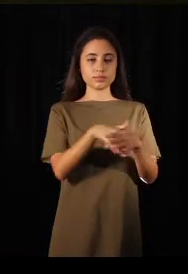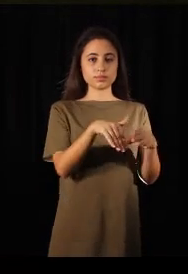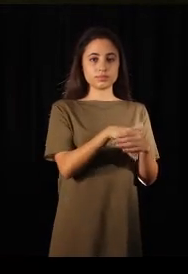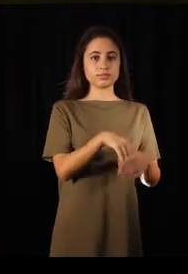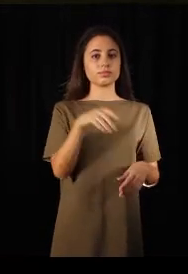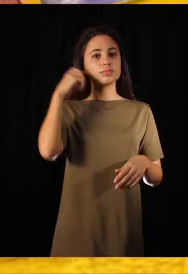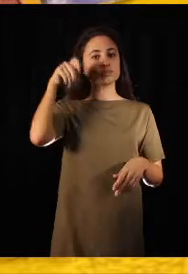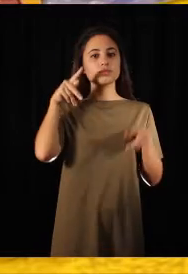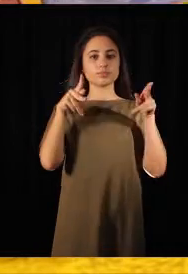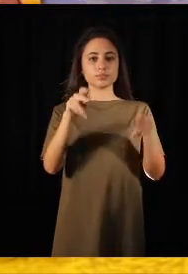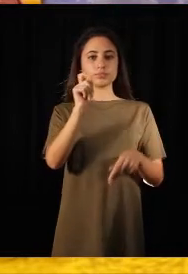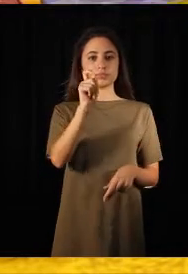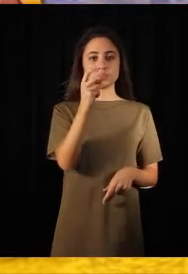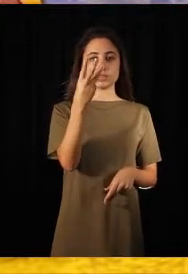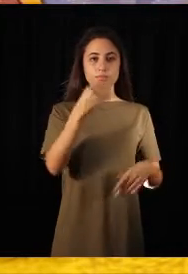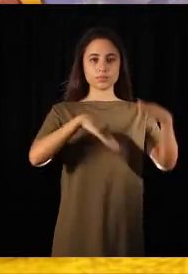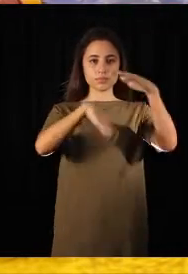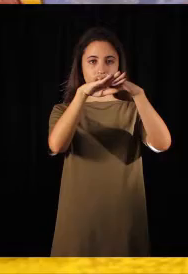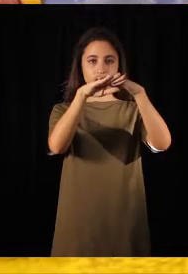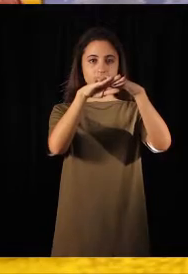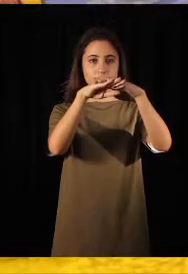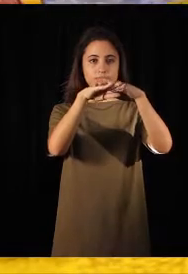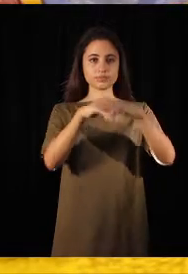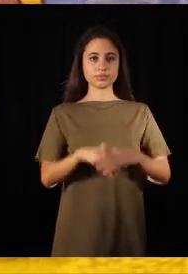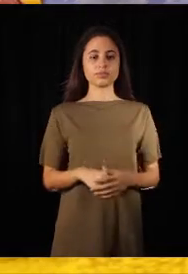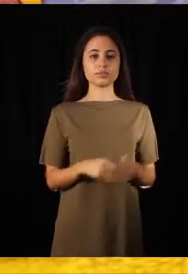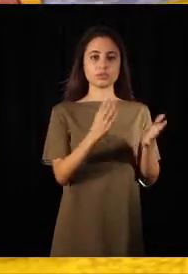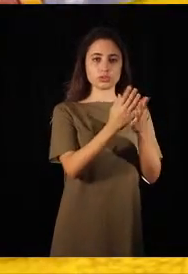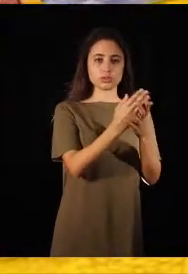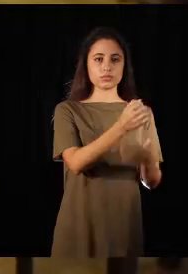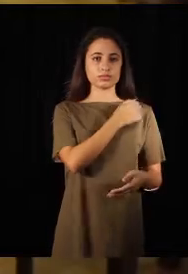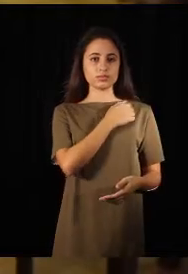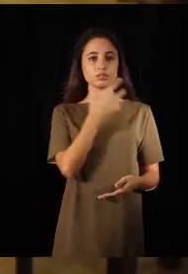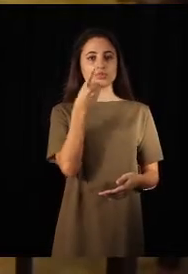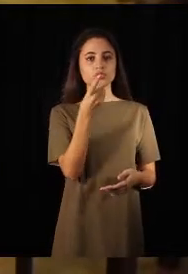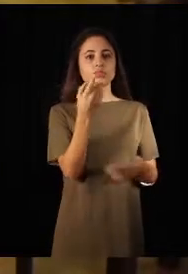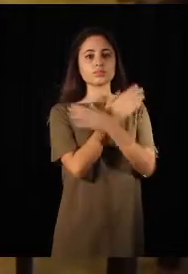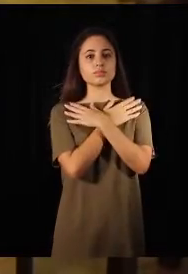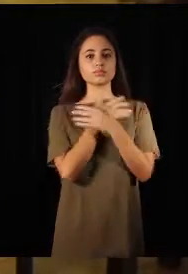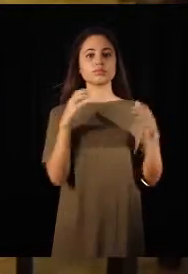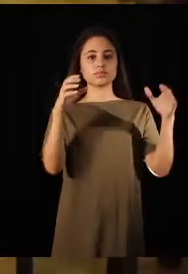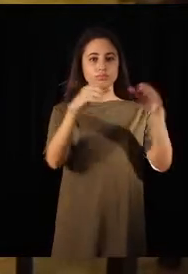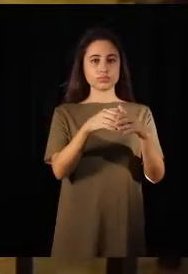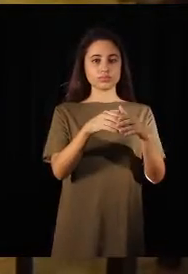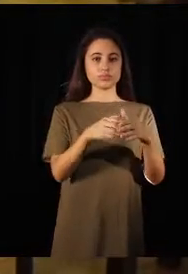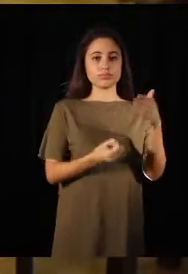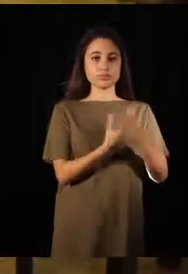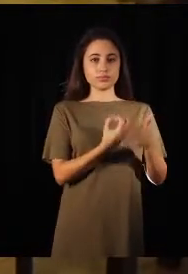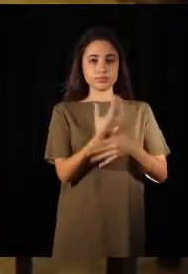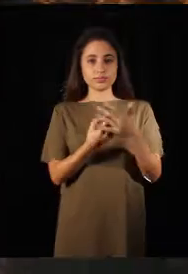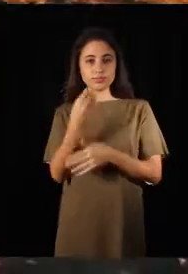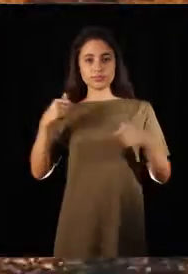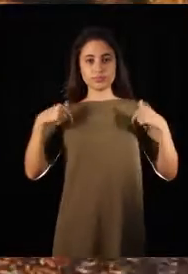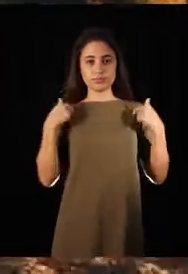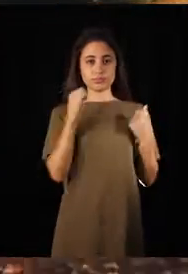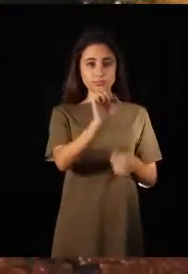www.educamedia.educatic.info e participa com uma curta-metragem com o máximo de 3 minutos. Na tua escola, em casa, sozinho ou com um grupo de amigos, dá asas à